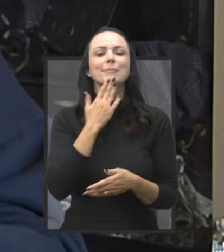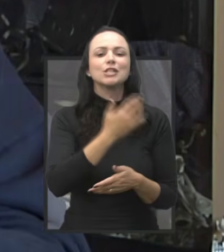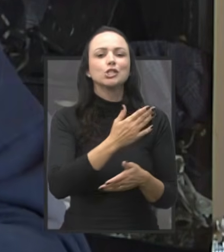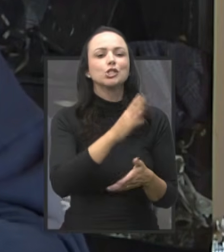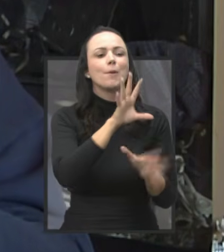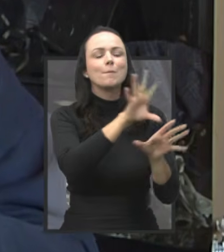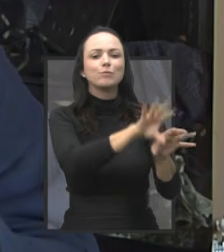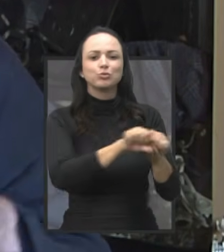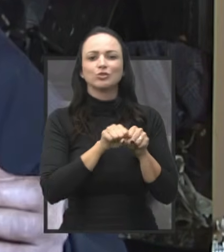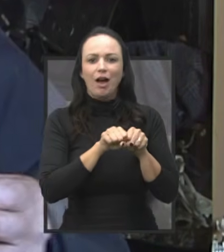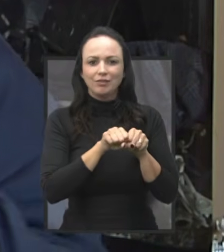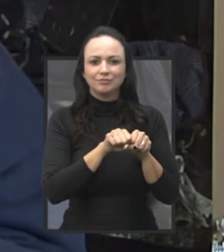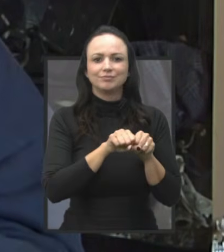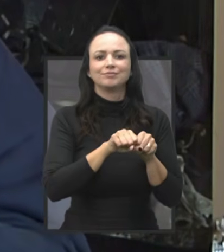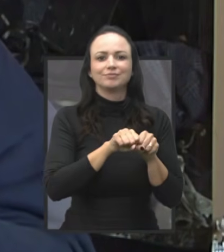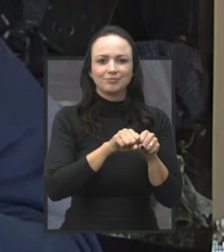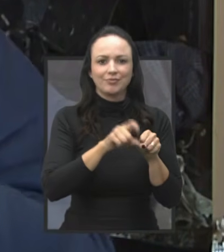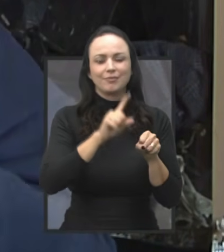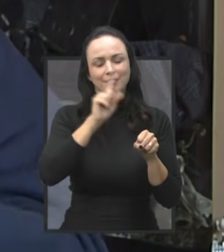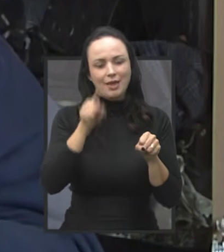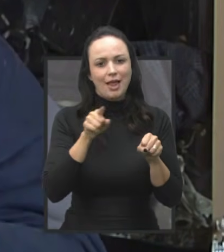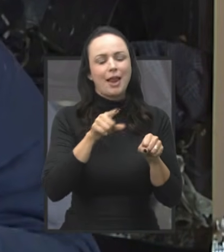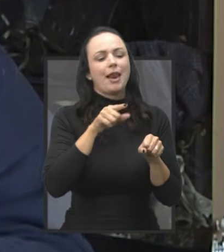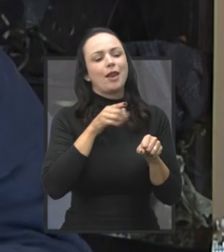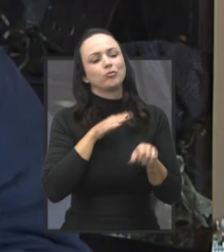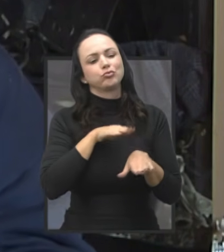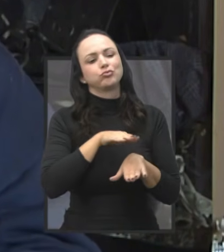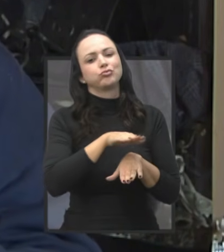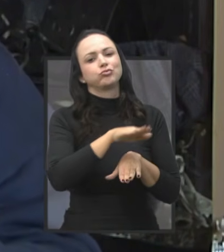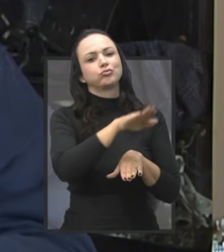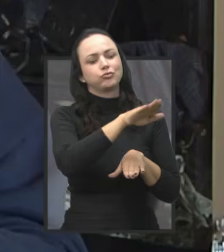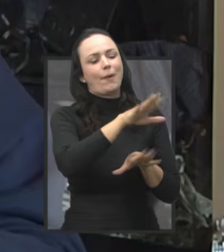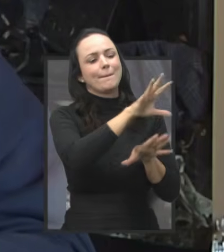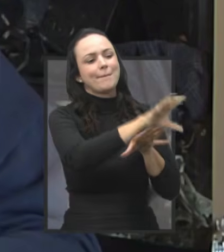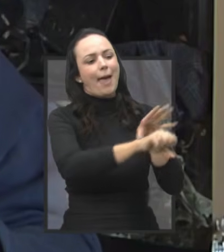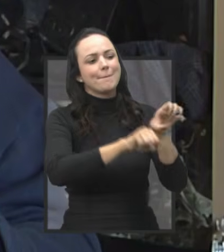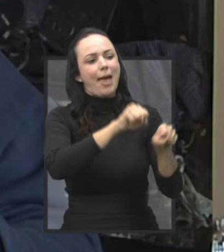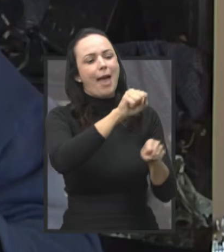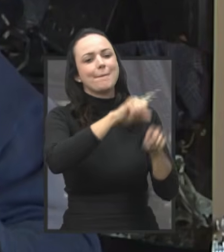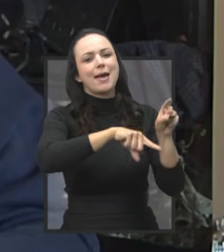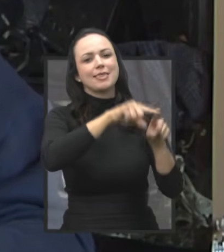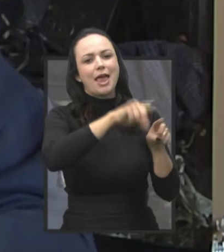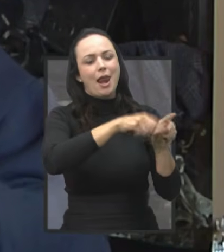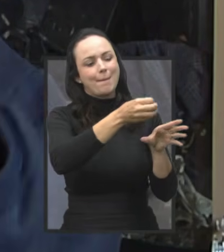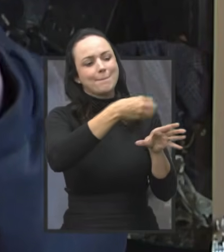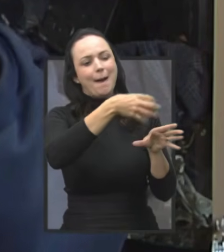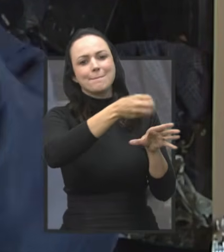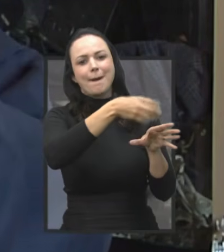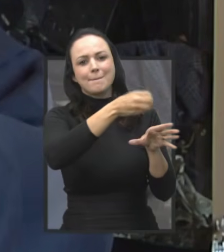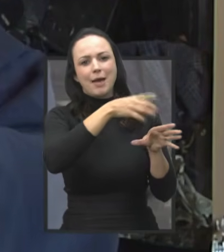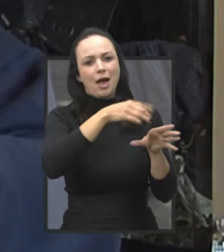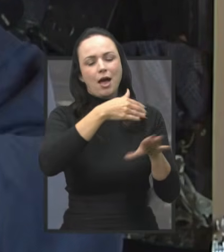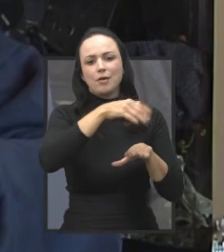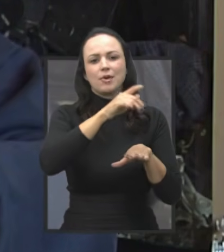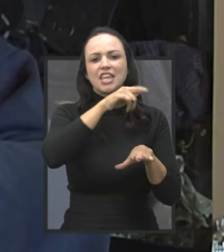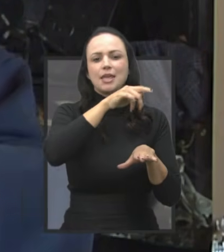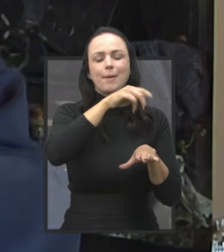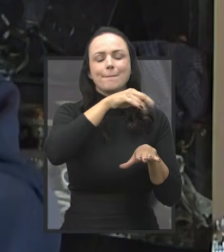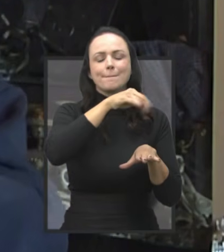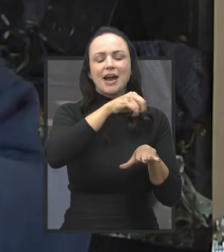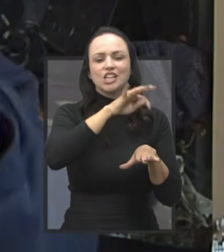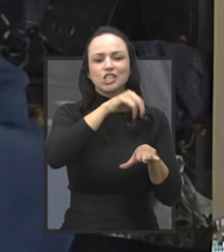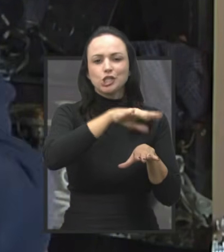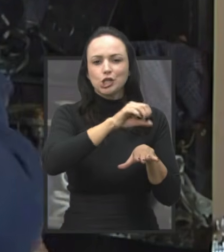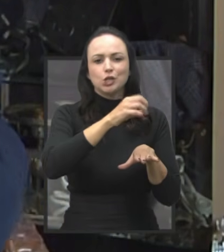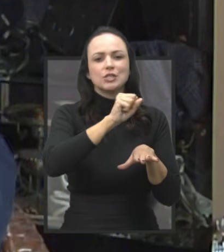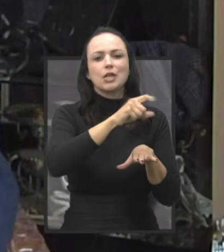o pedido que vinha pro pai, para ele passar lá e catar, que já estava certo lá na Maitina ou na Casa São